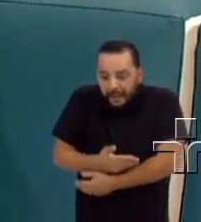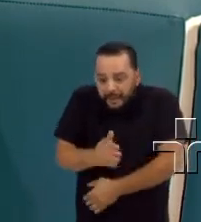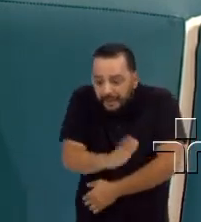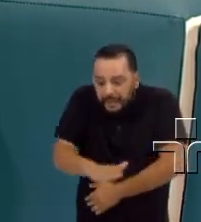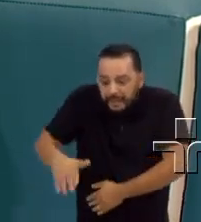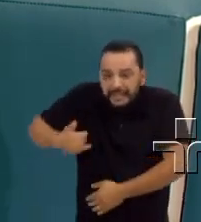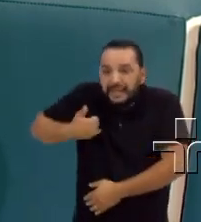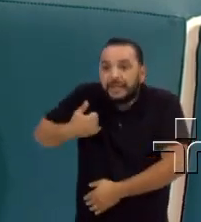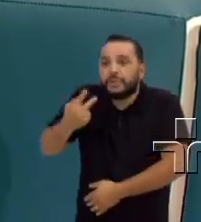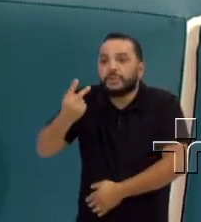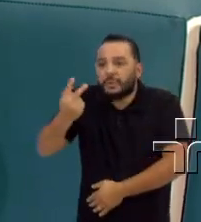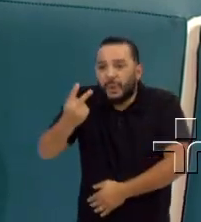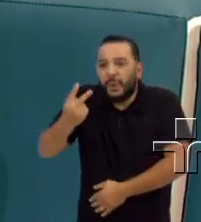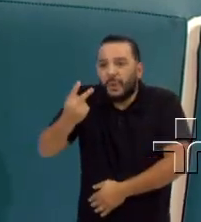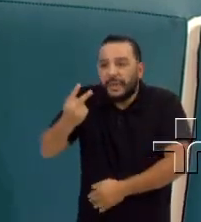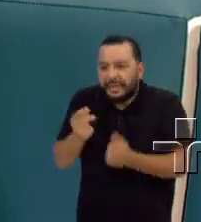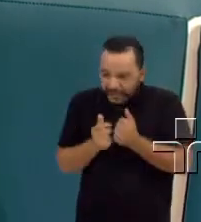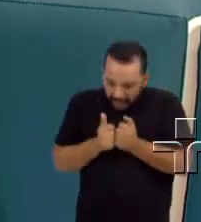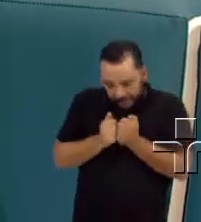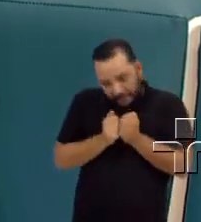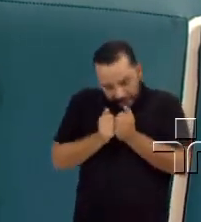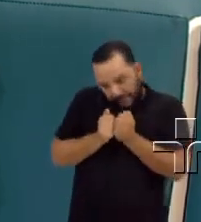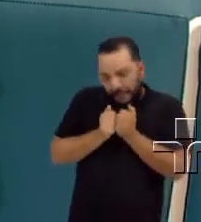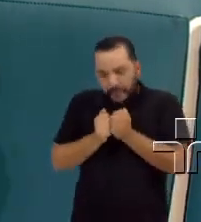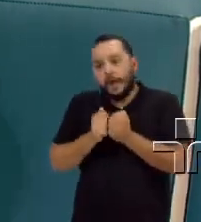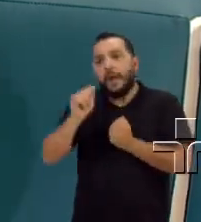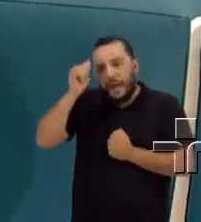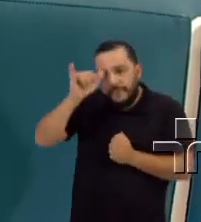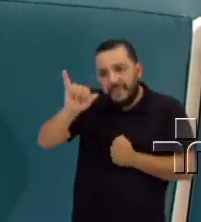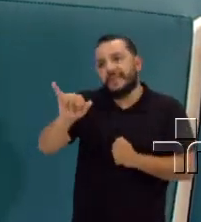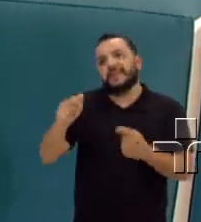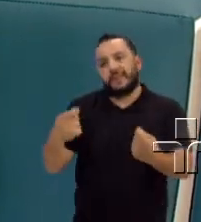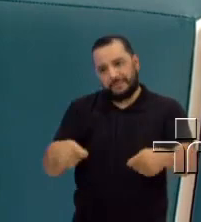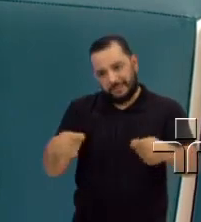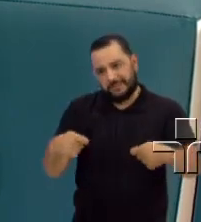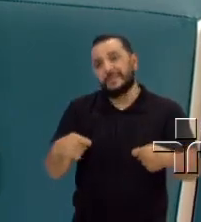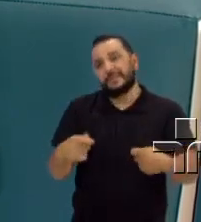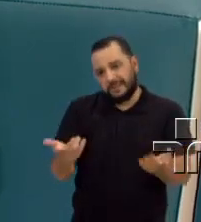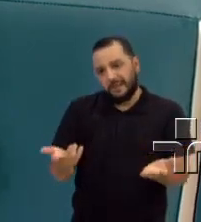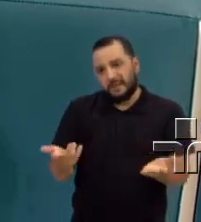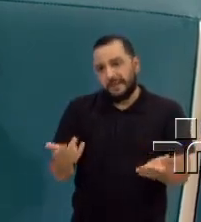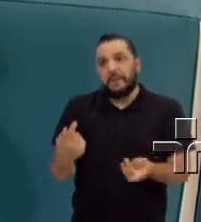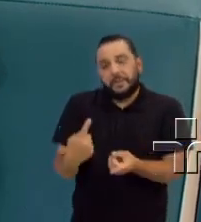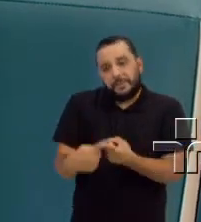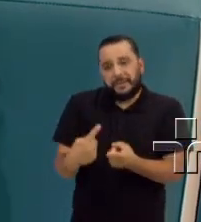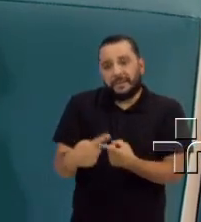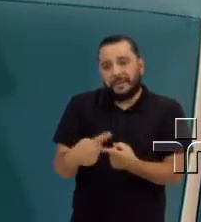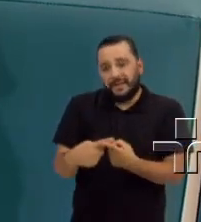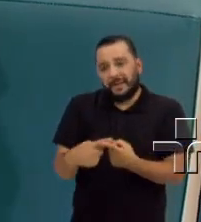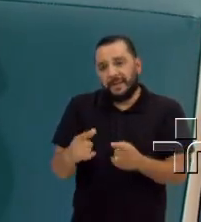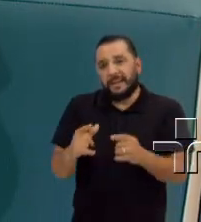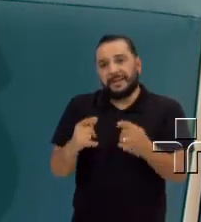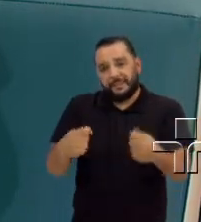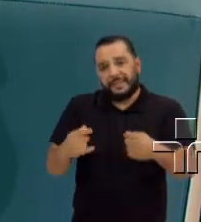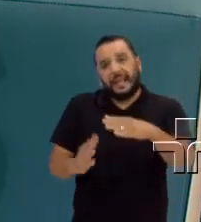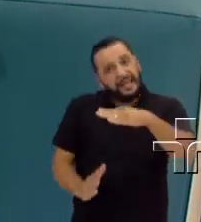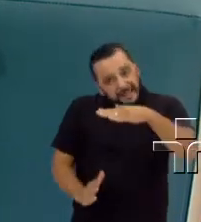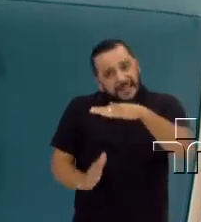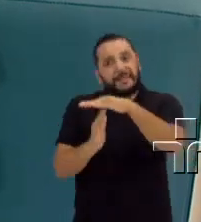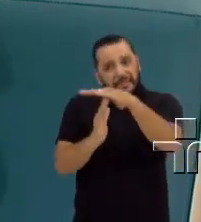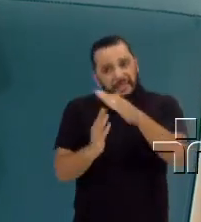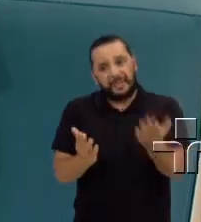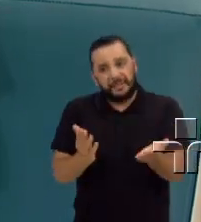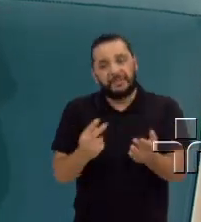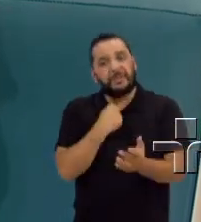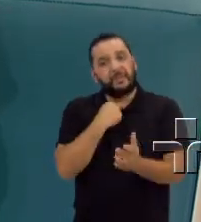de idade, né, utilizem as telas para segurar um pouco e impor um certo limite para não ter